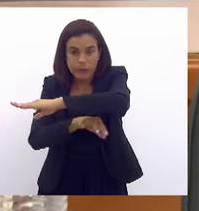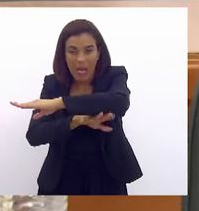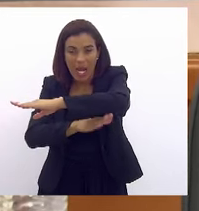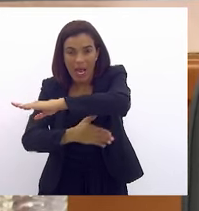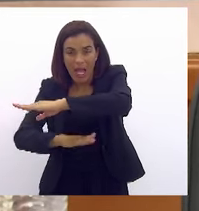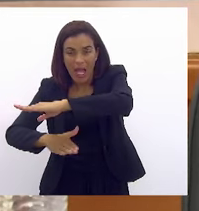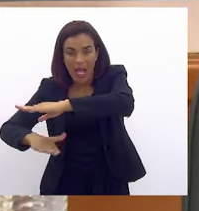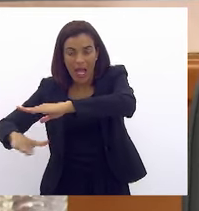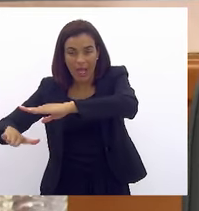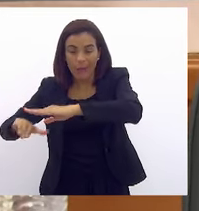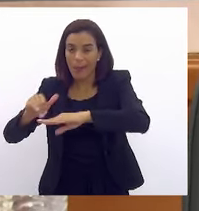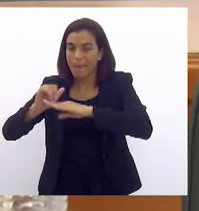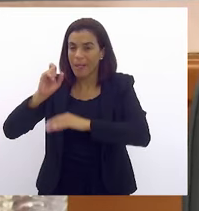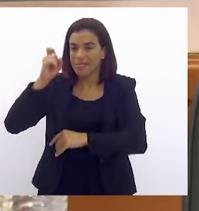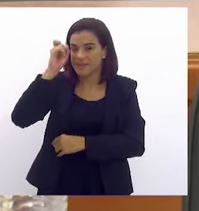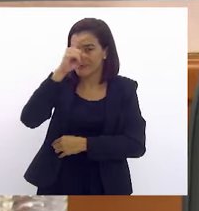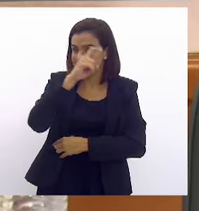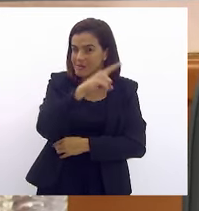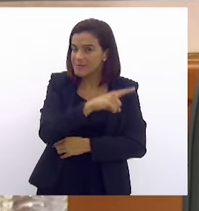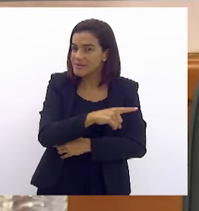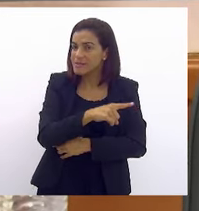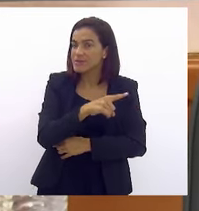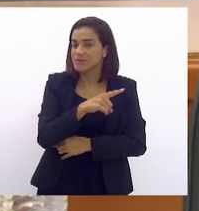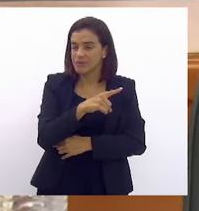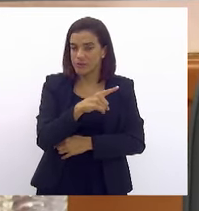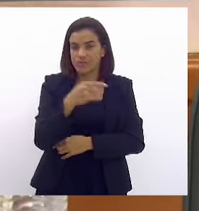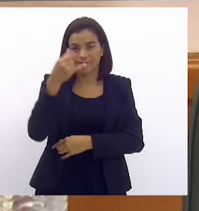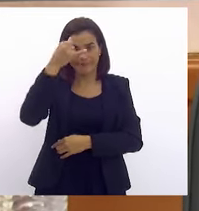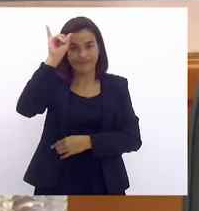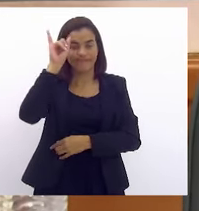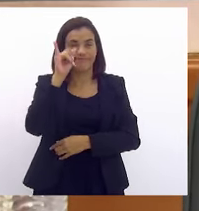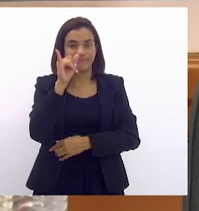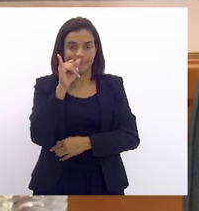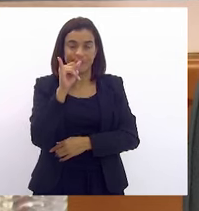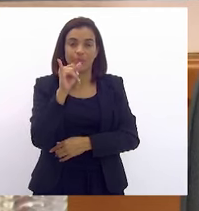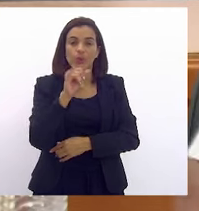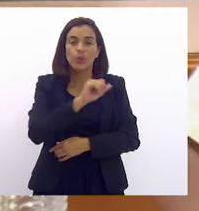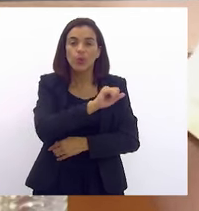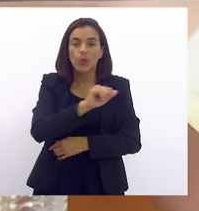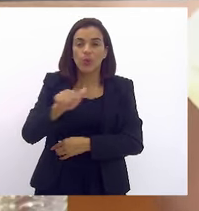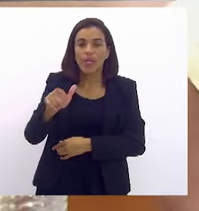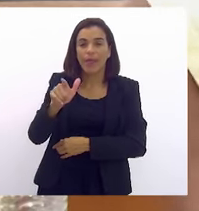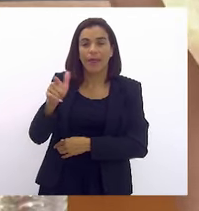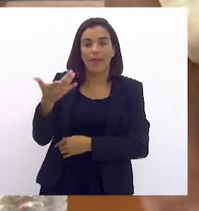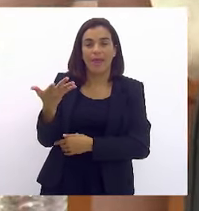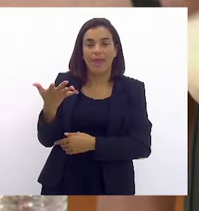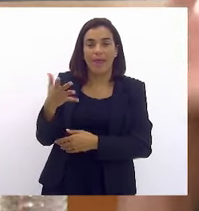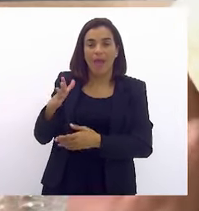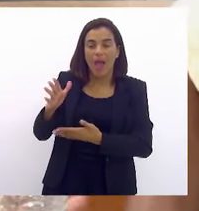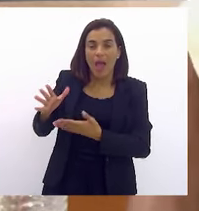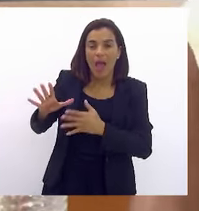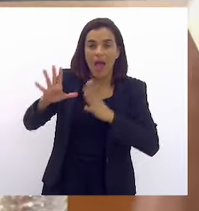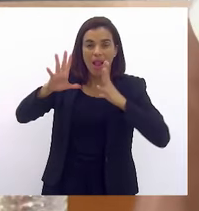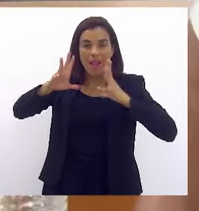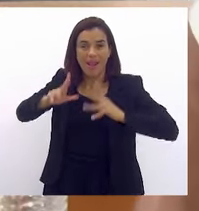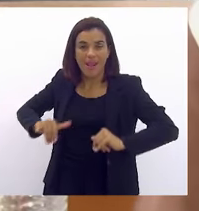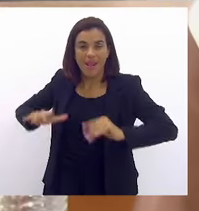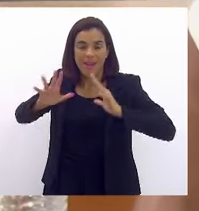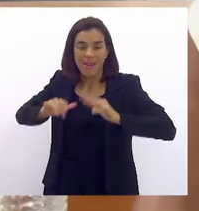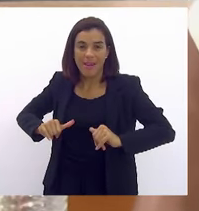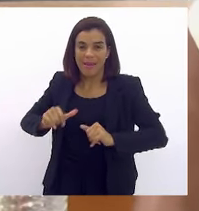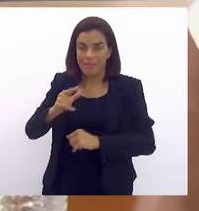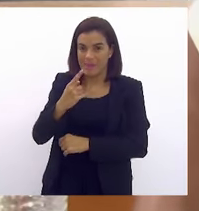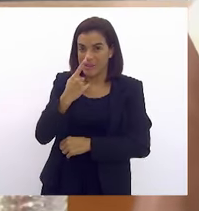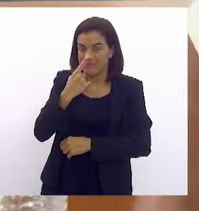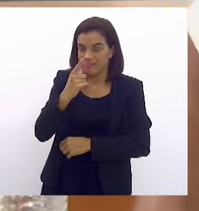mais difícil de combater do que os programas de ligar a rede de coleta de esgoto, que eu já estou vendo o